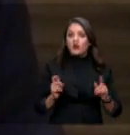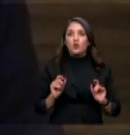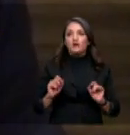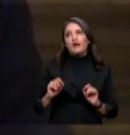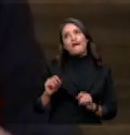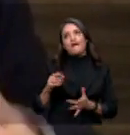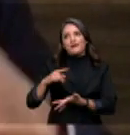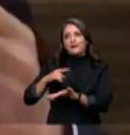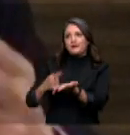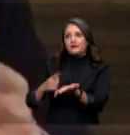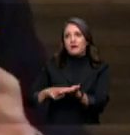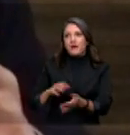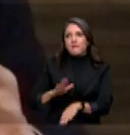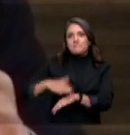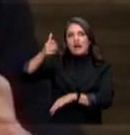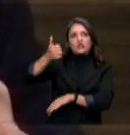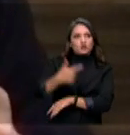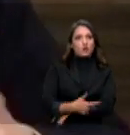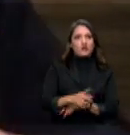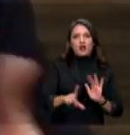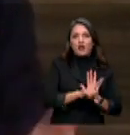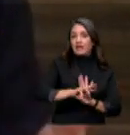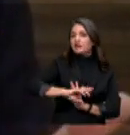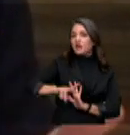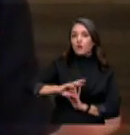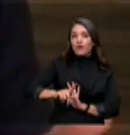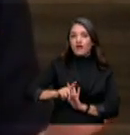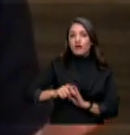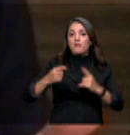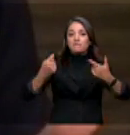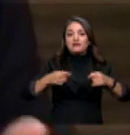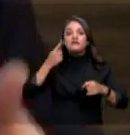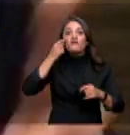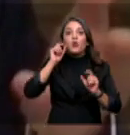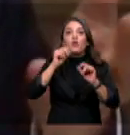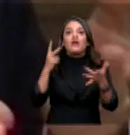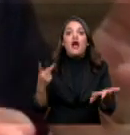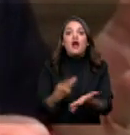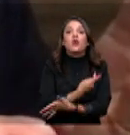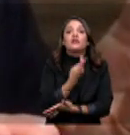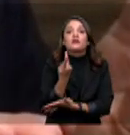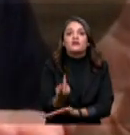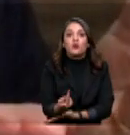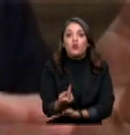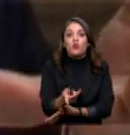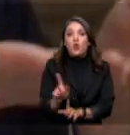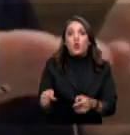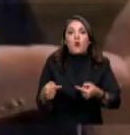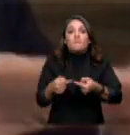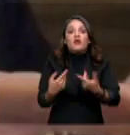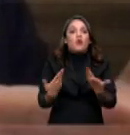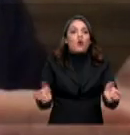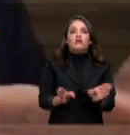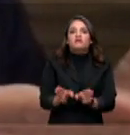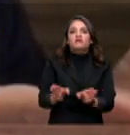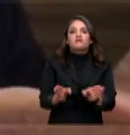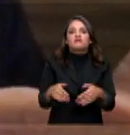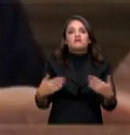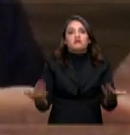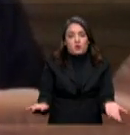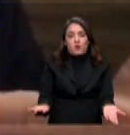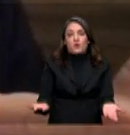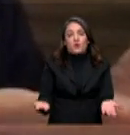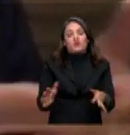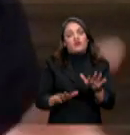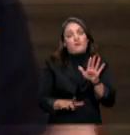o legislado. É uma hipótese de saber se os fatos se enquadram na situação prevista no